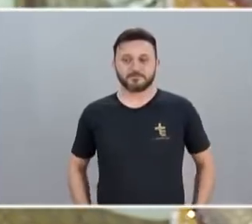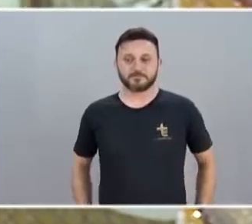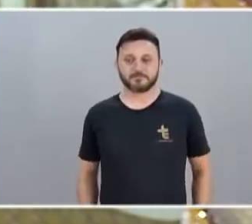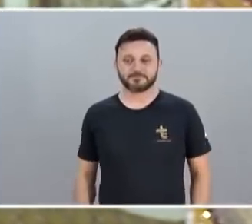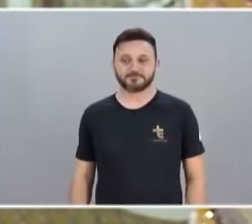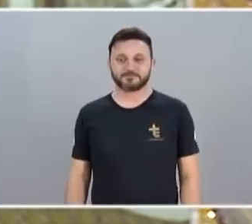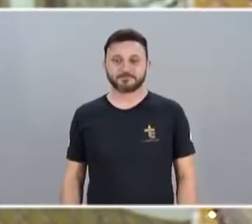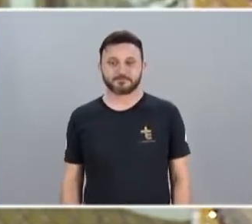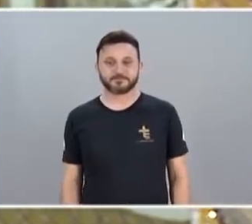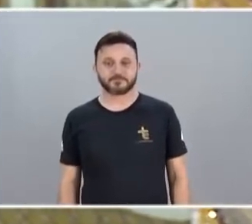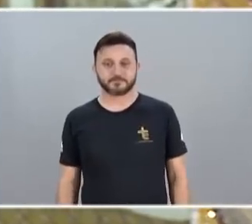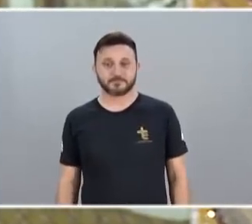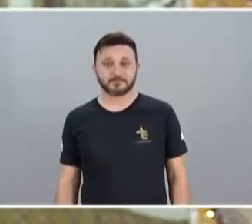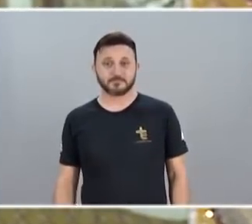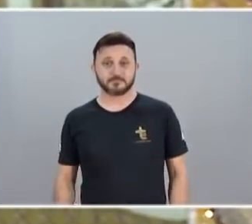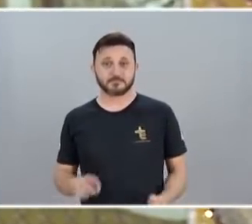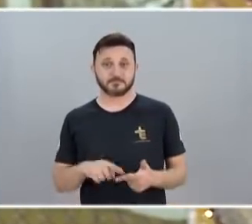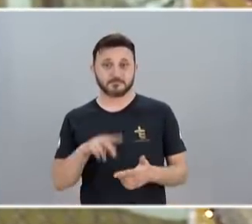Meus filhinhos,